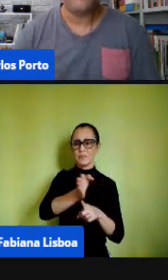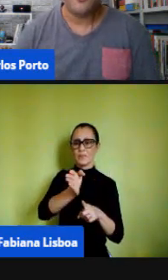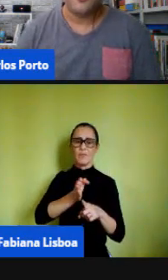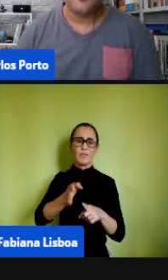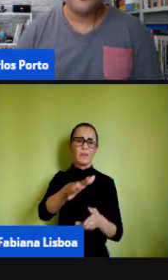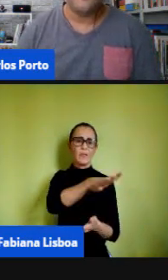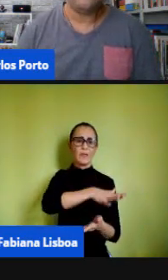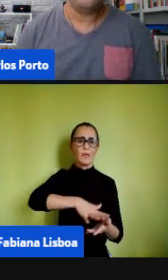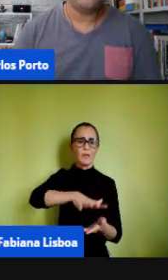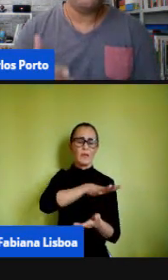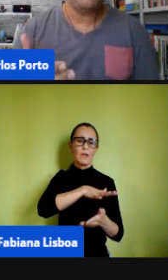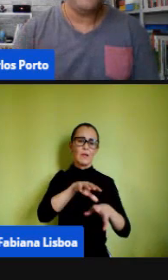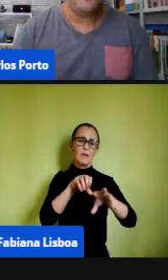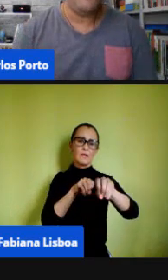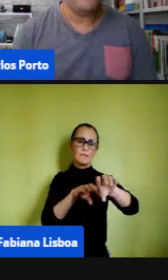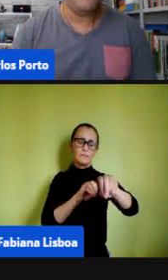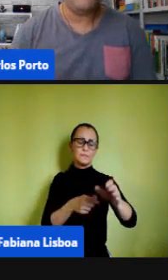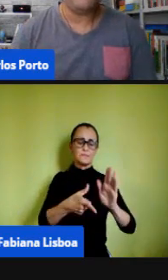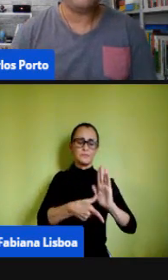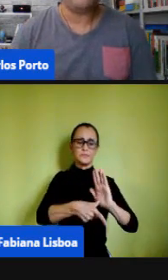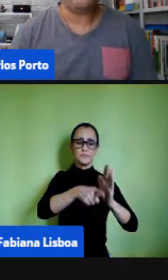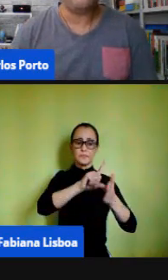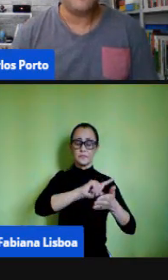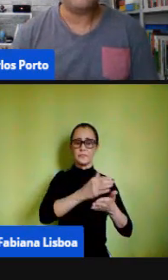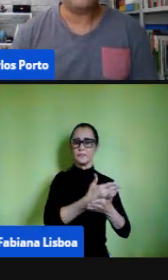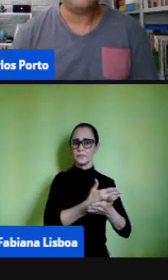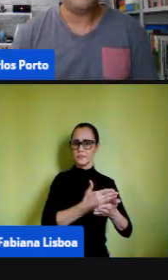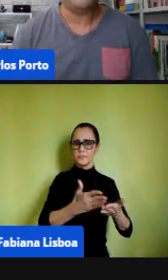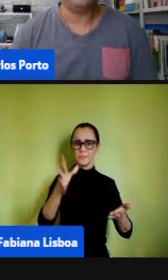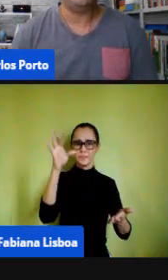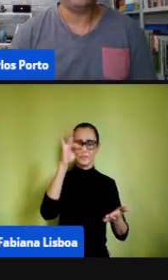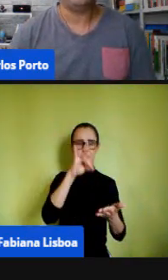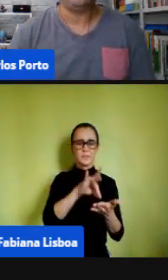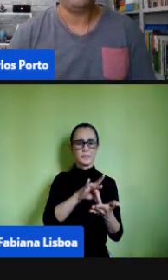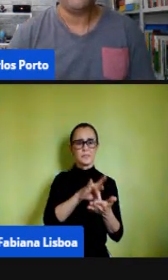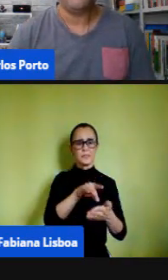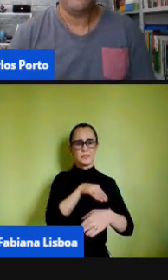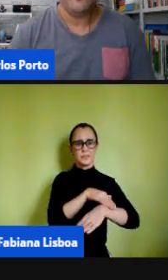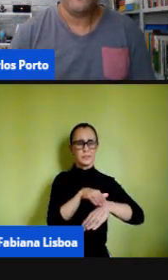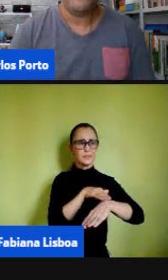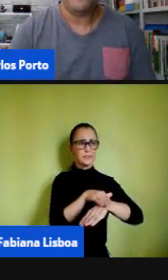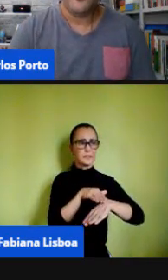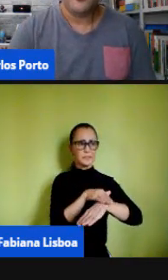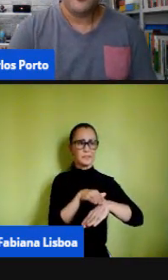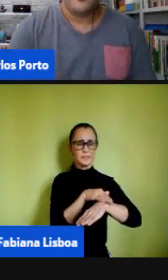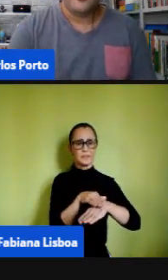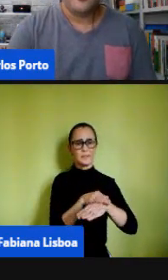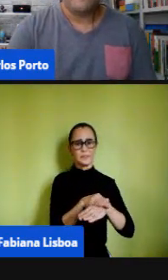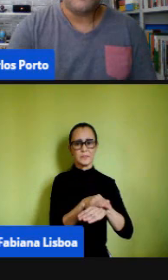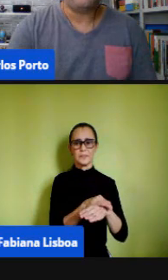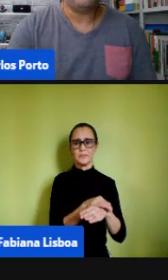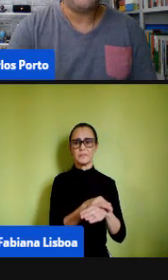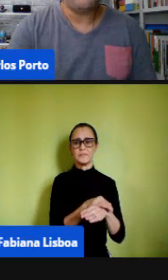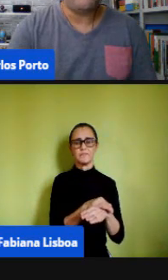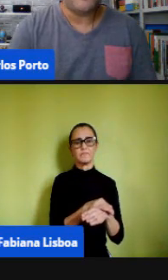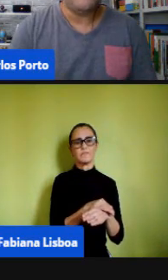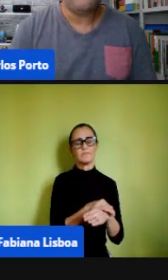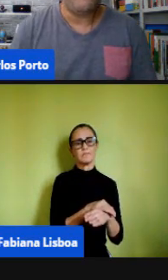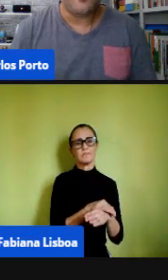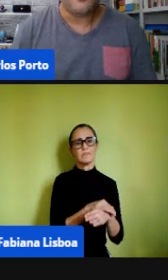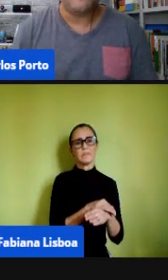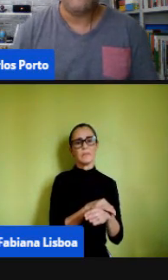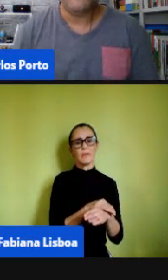educacionais. Antes de darmos início, então, à nossa conversa, e eu acredito que vai ser muito produtivo, eu quero fazer agora